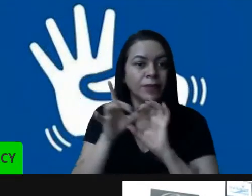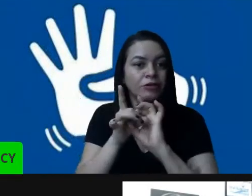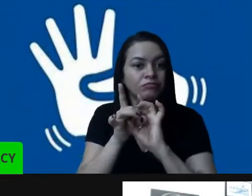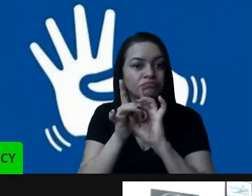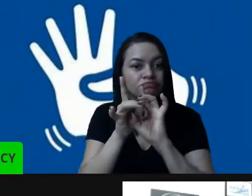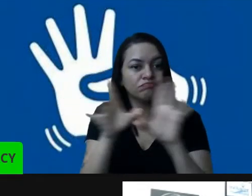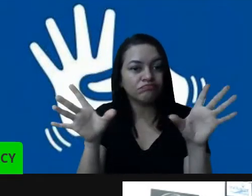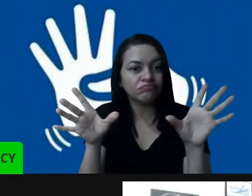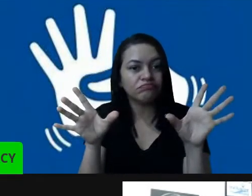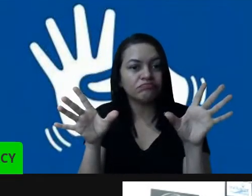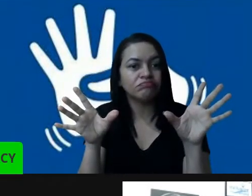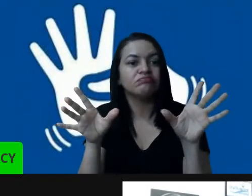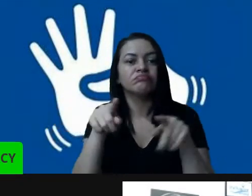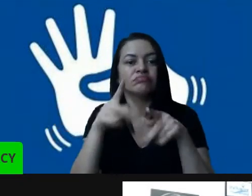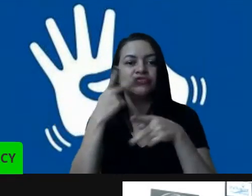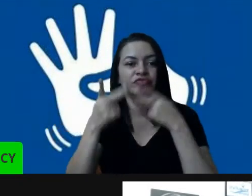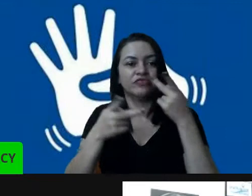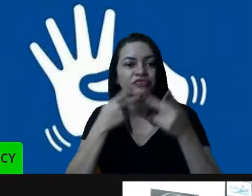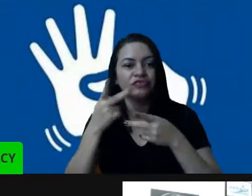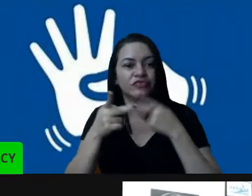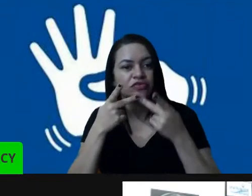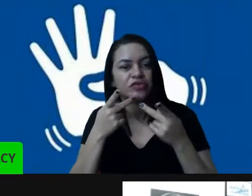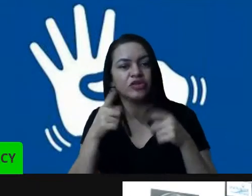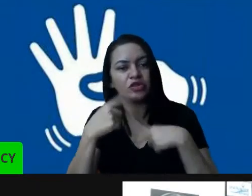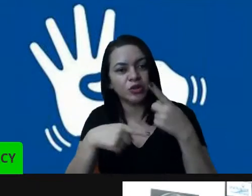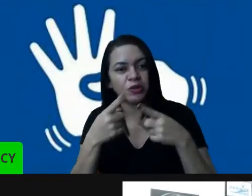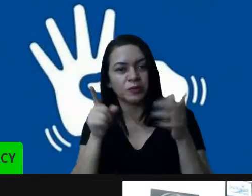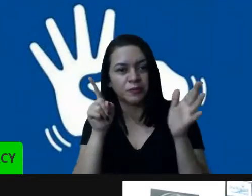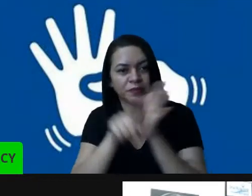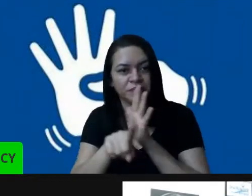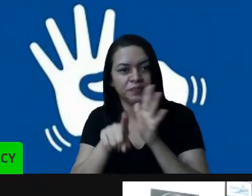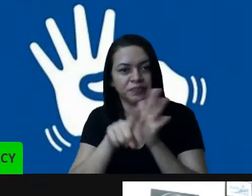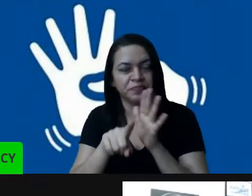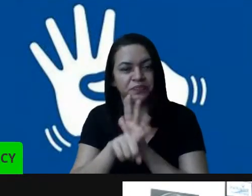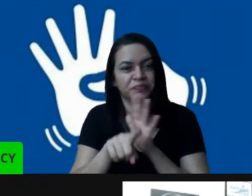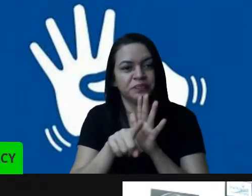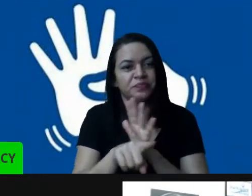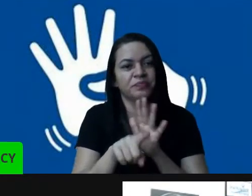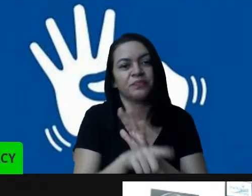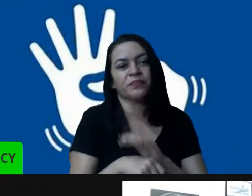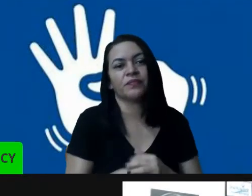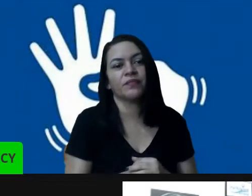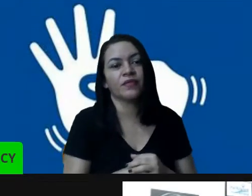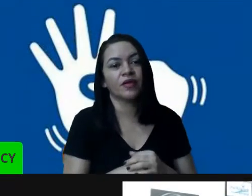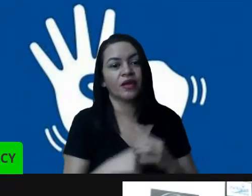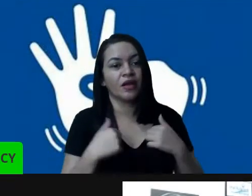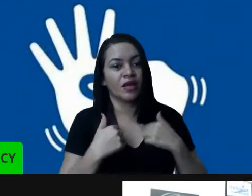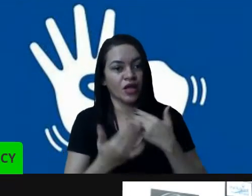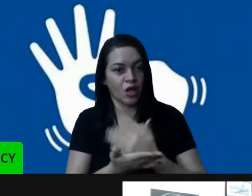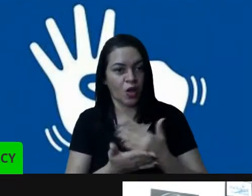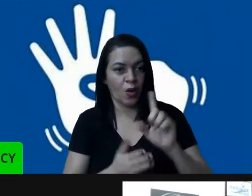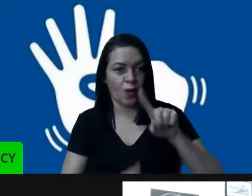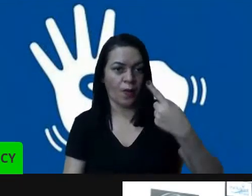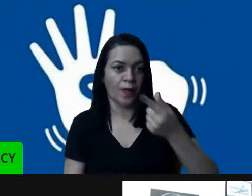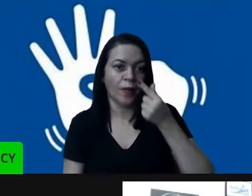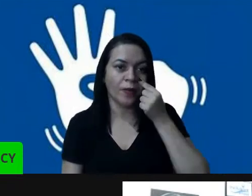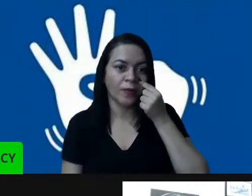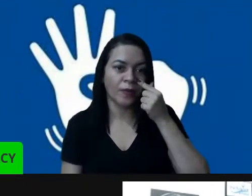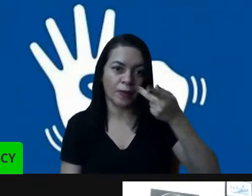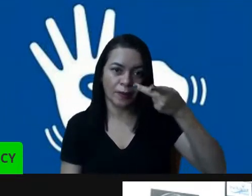ela, aí a gente vai fazendo algumas perguntas. Até com isso, eu converso um pouco mais com a Jace. Tá, Jana?